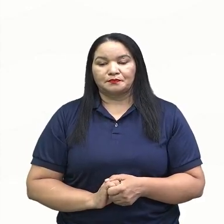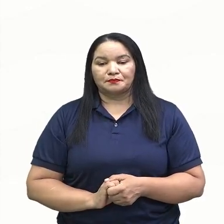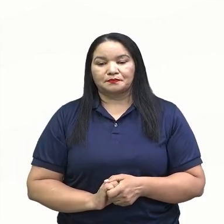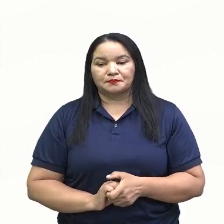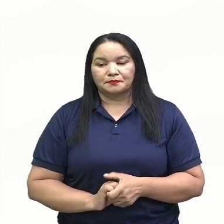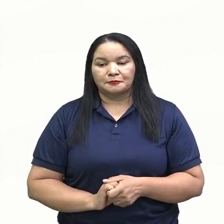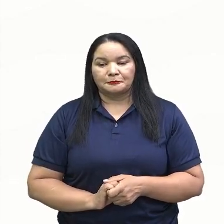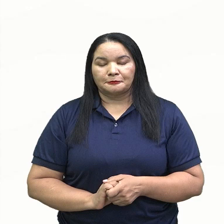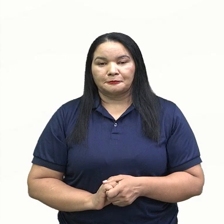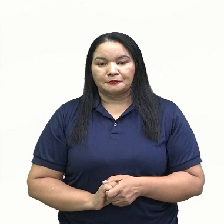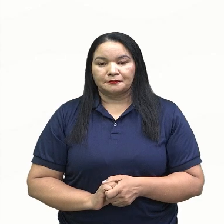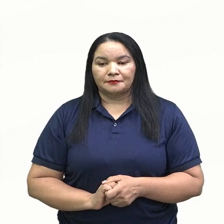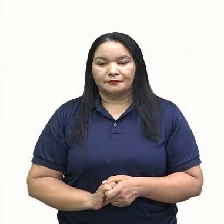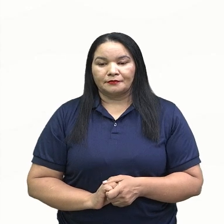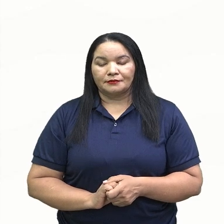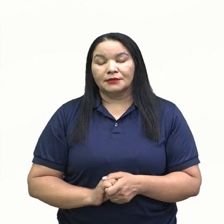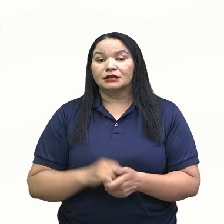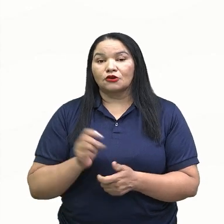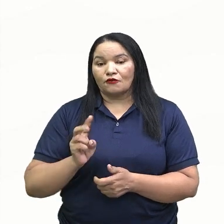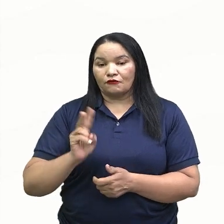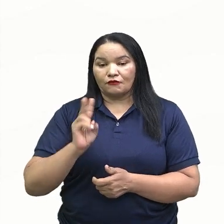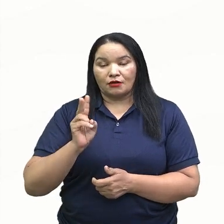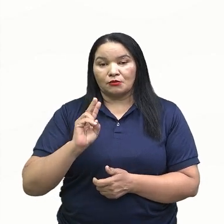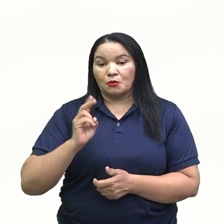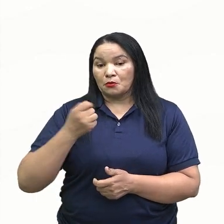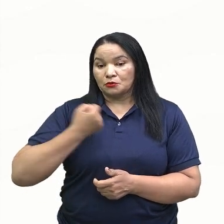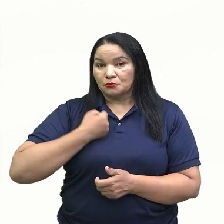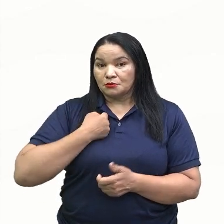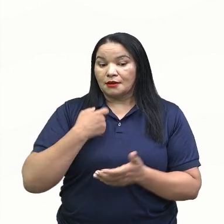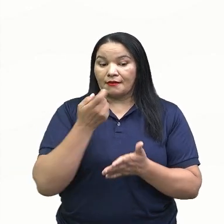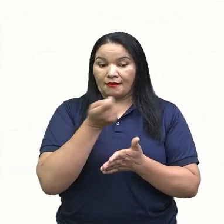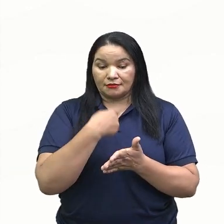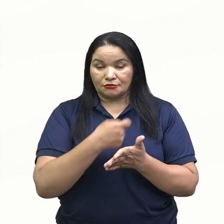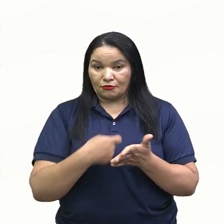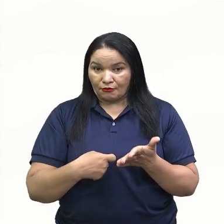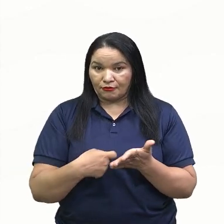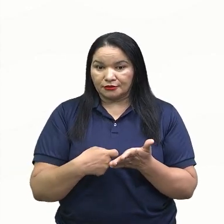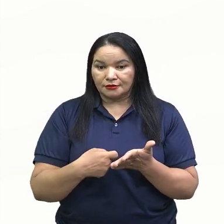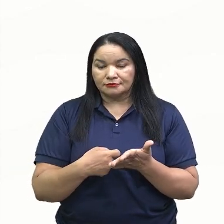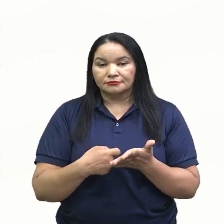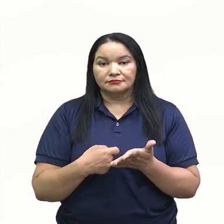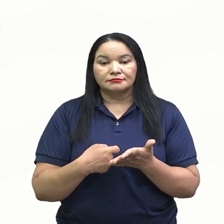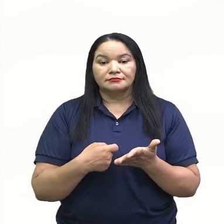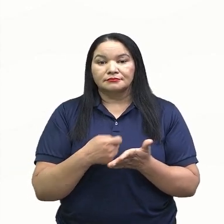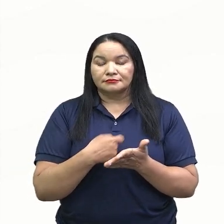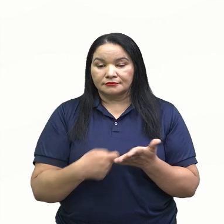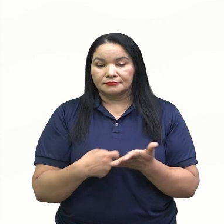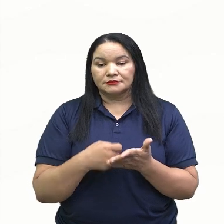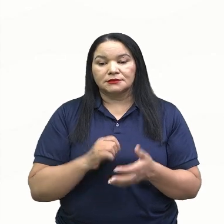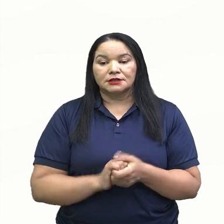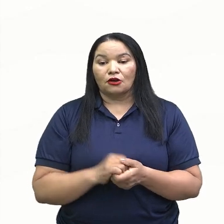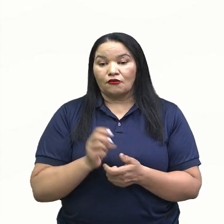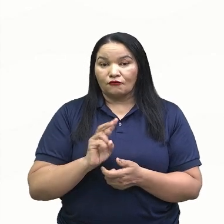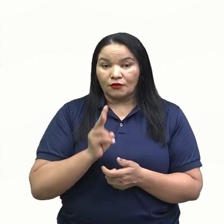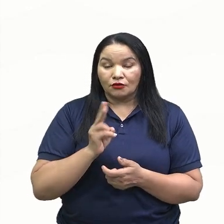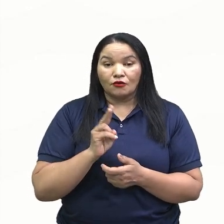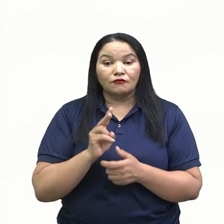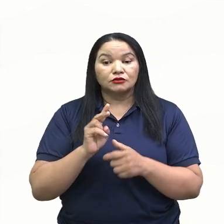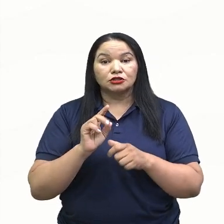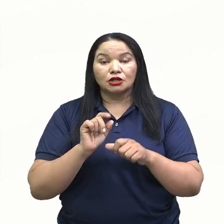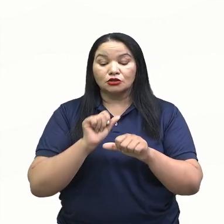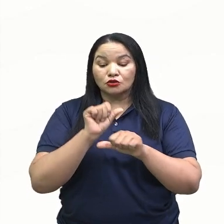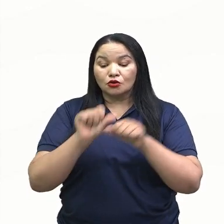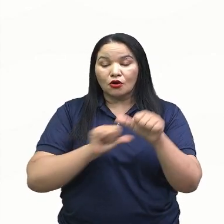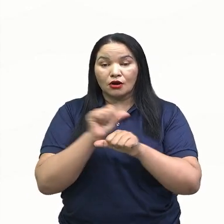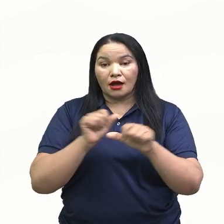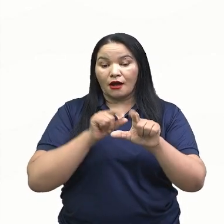letra. Tudo bem? Então, valor numérico aí, anota agora o que eu vou te falar. Valor numérico, você vai trocar a variável, que